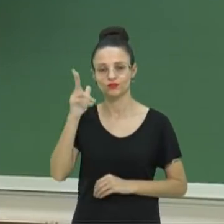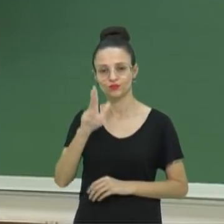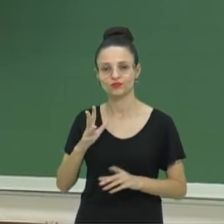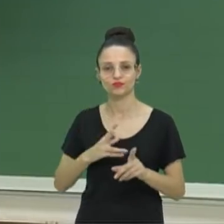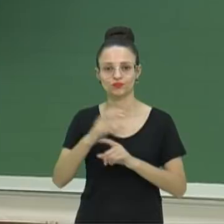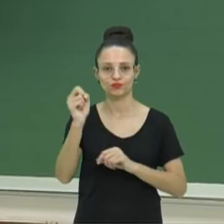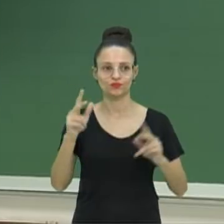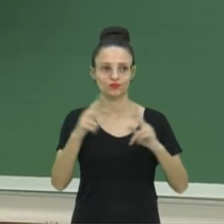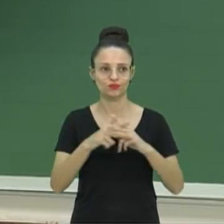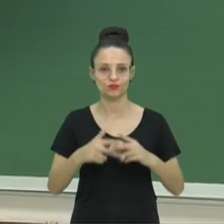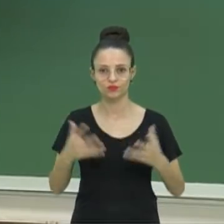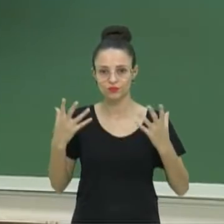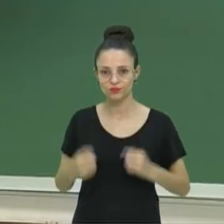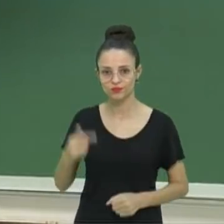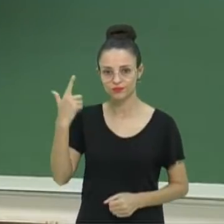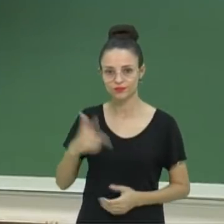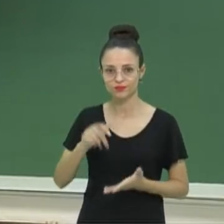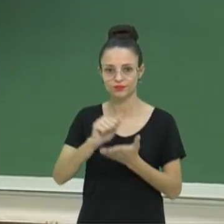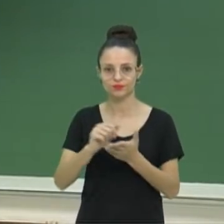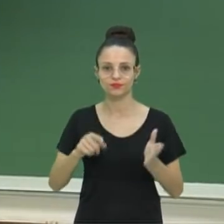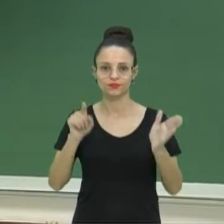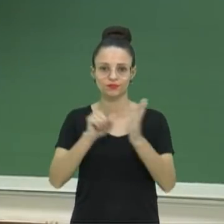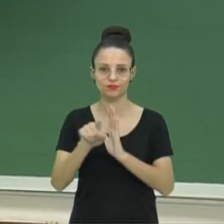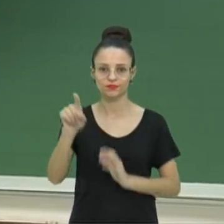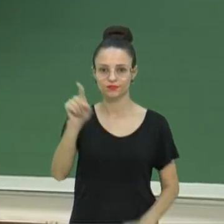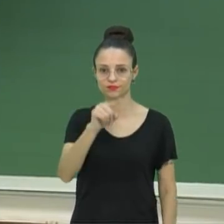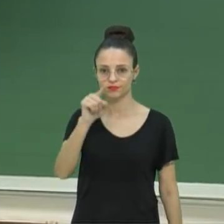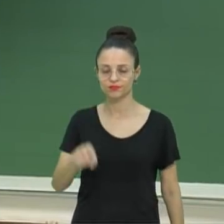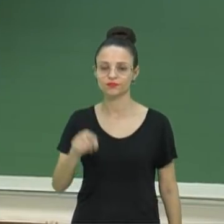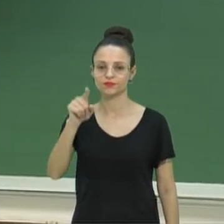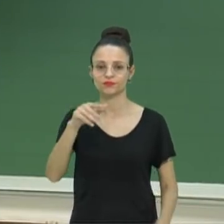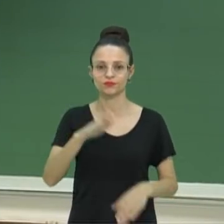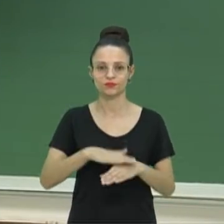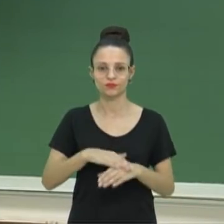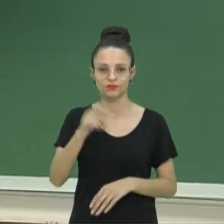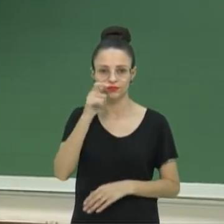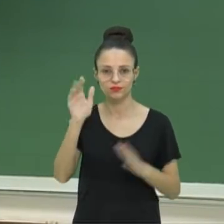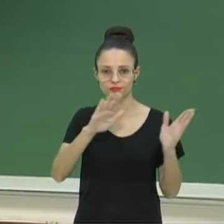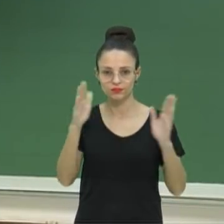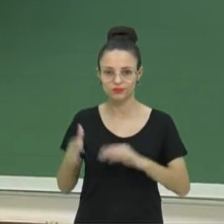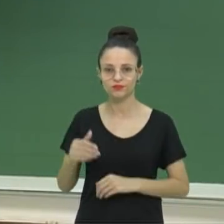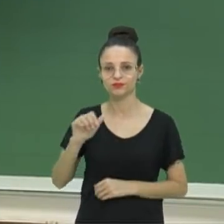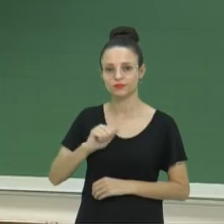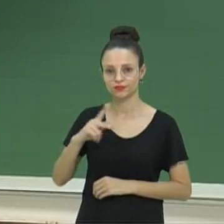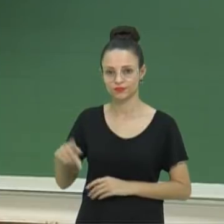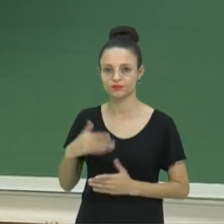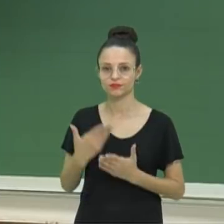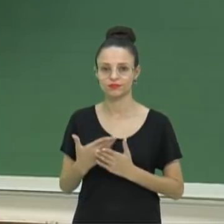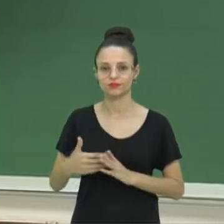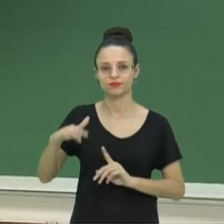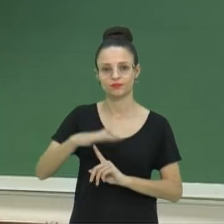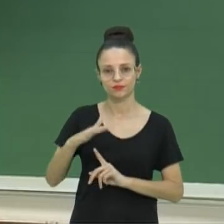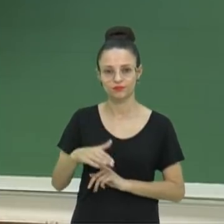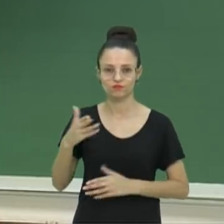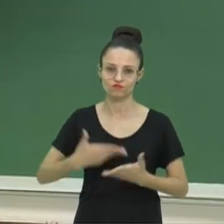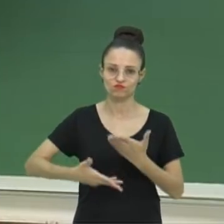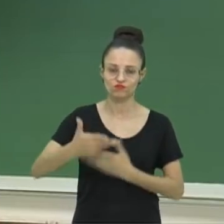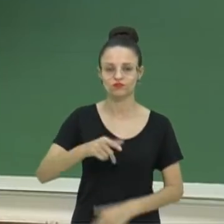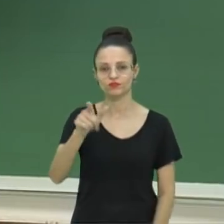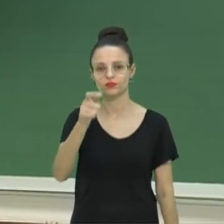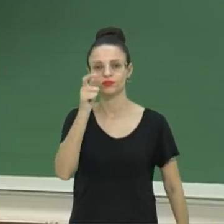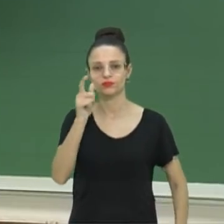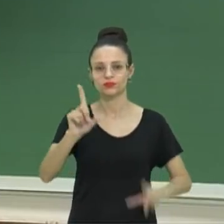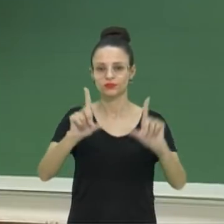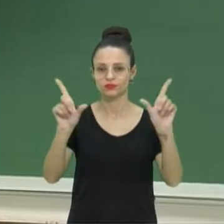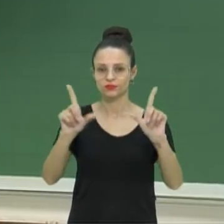wrestling. Bora para a nossa atividade então, nosso quiz agora então. Você que está acompanhando pelo aplicativo, então interage lá. Você que está assistindo pela